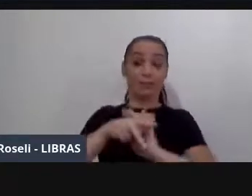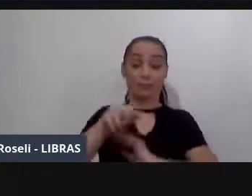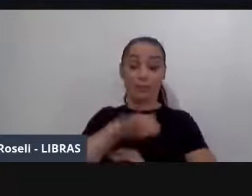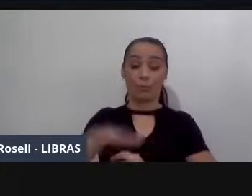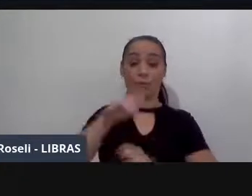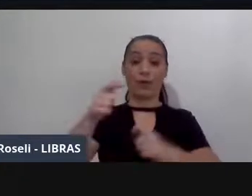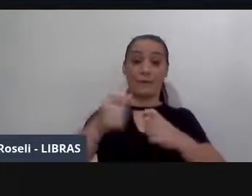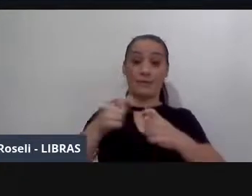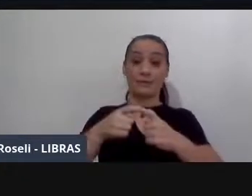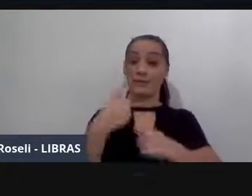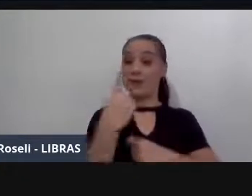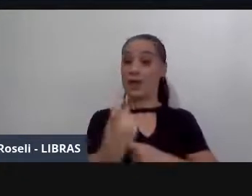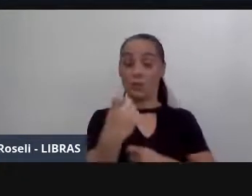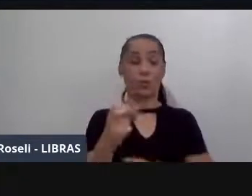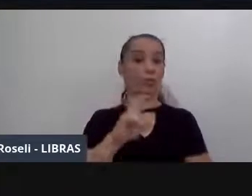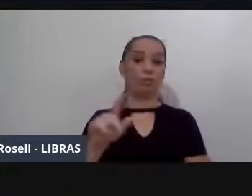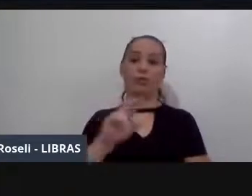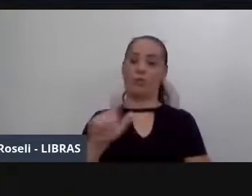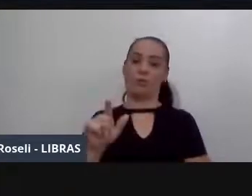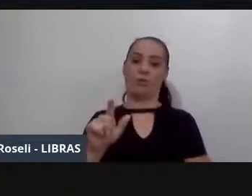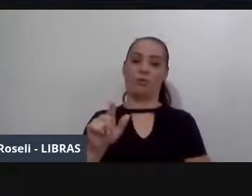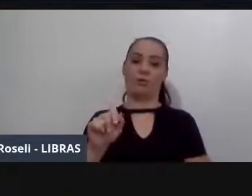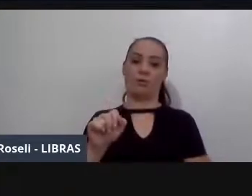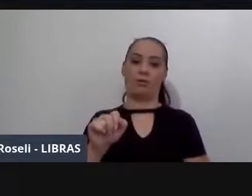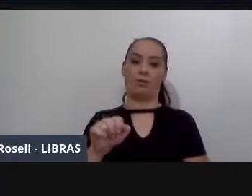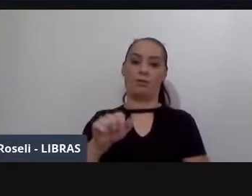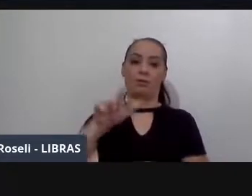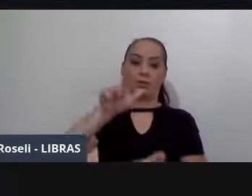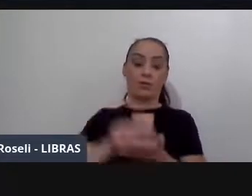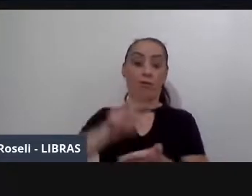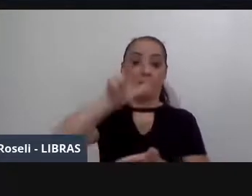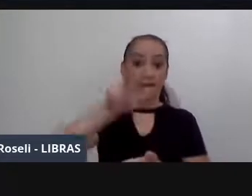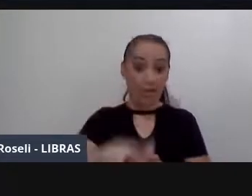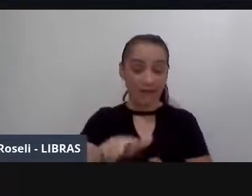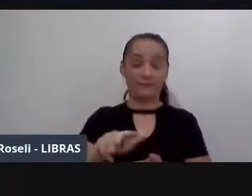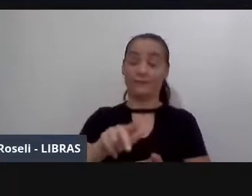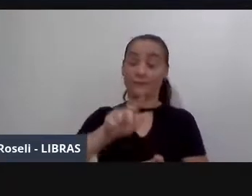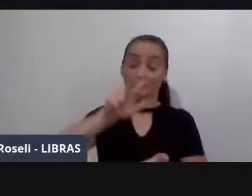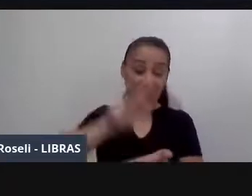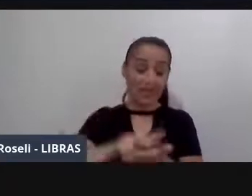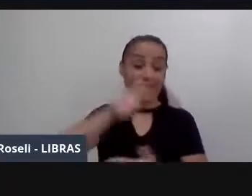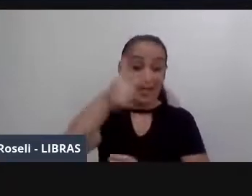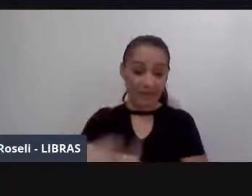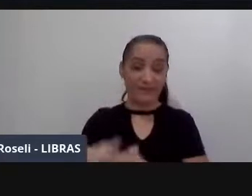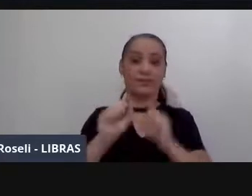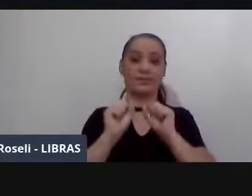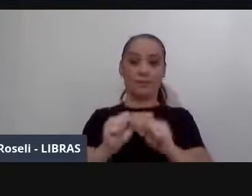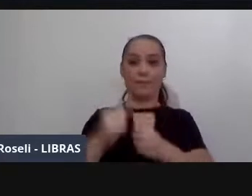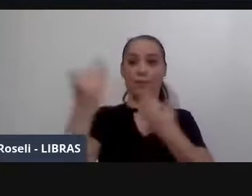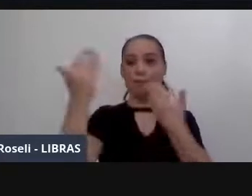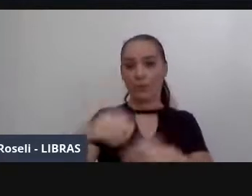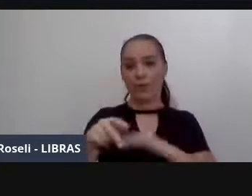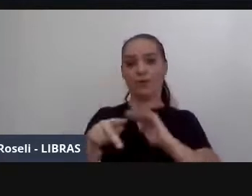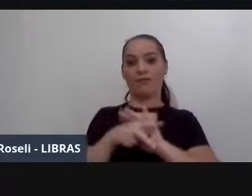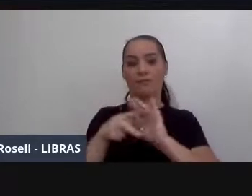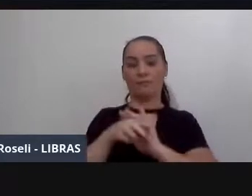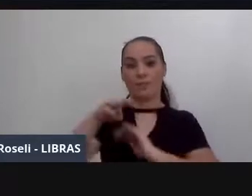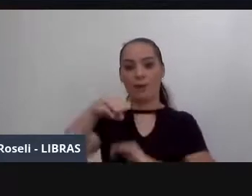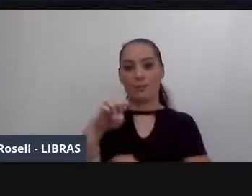A revalidação de medicina pode ser feita através do Revalida, que é essa prova do INEP, que pertence ao MEC, que foi